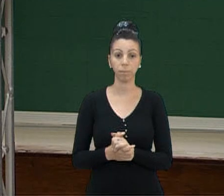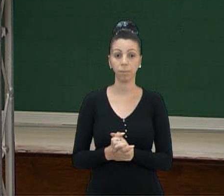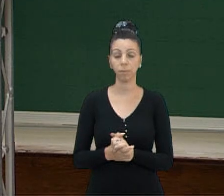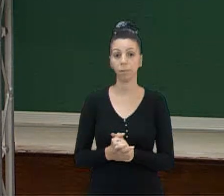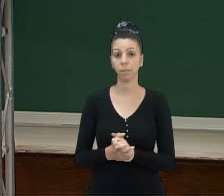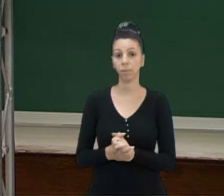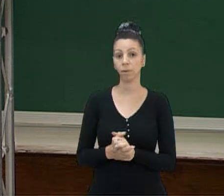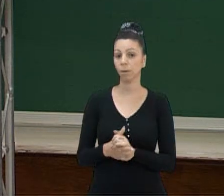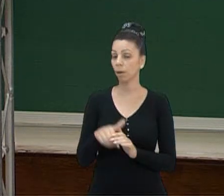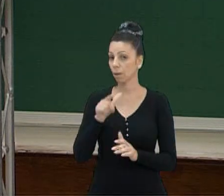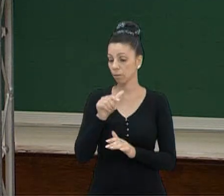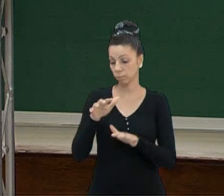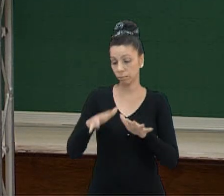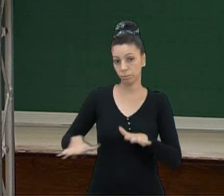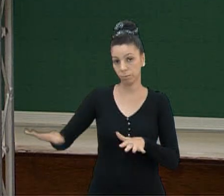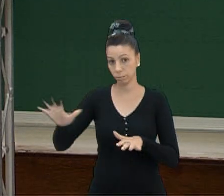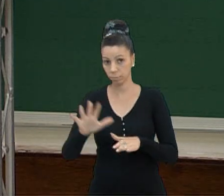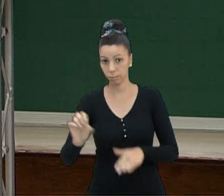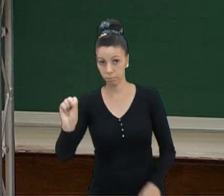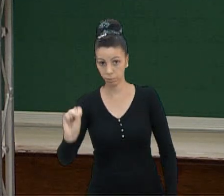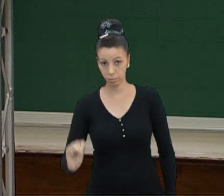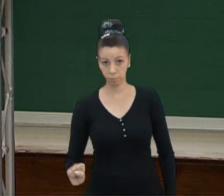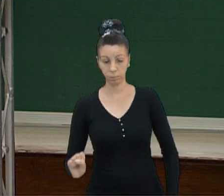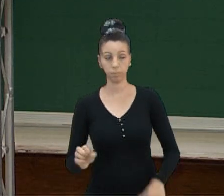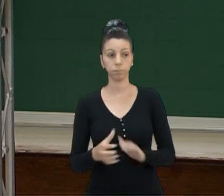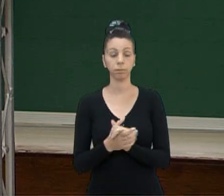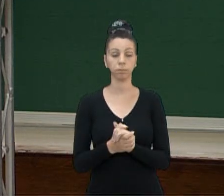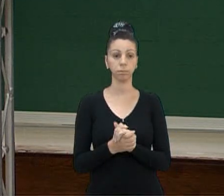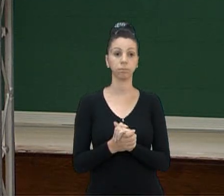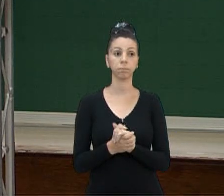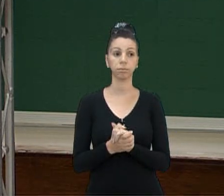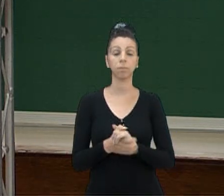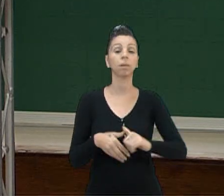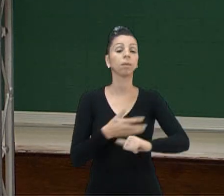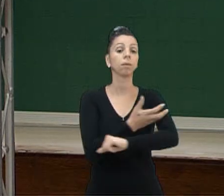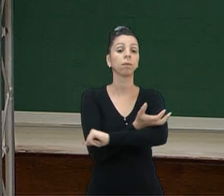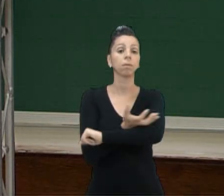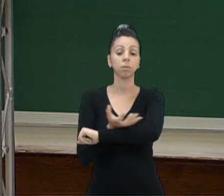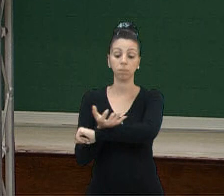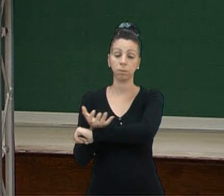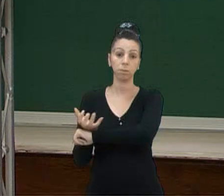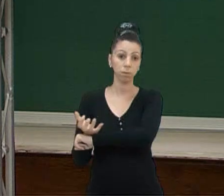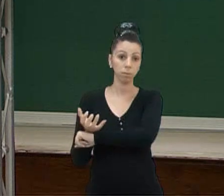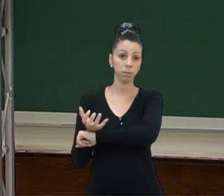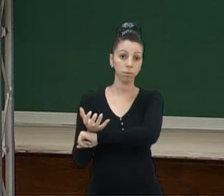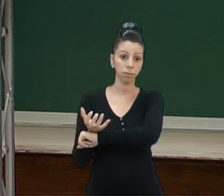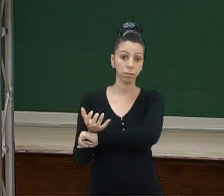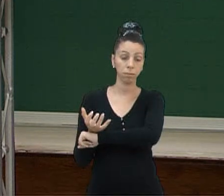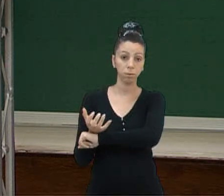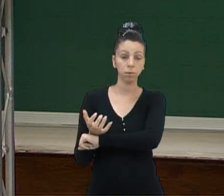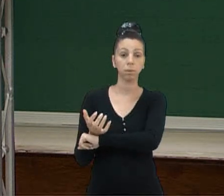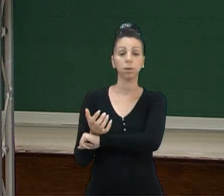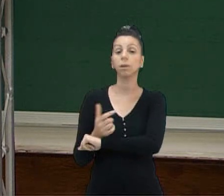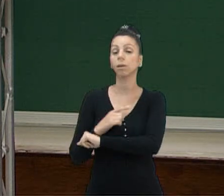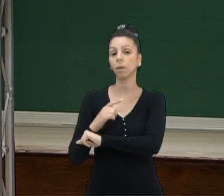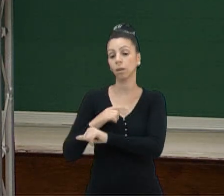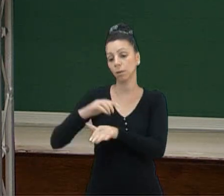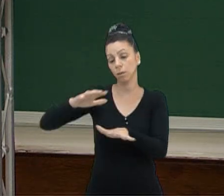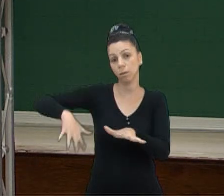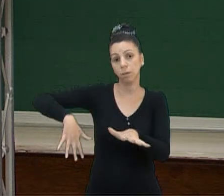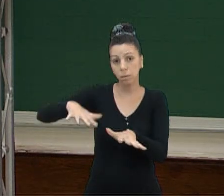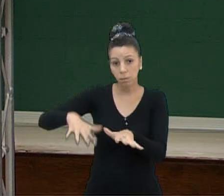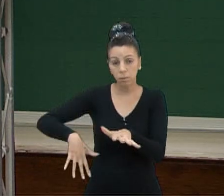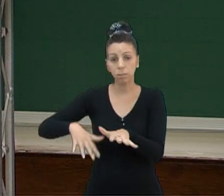para essa parte do continente, certo? O relevo a gente vai ter a parte litorânea ali, de